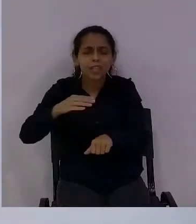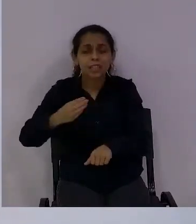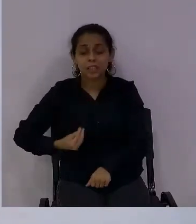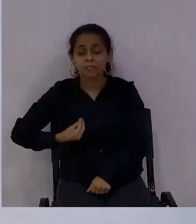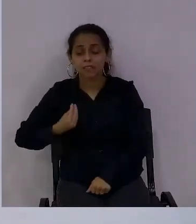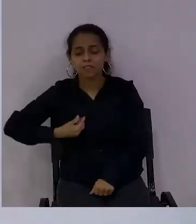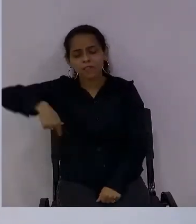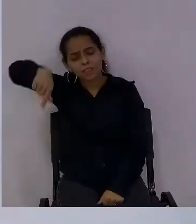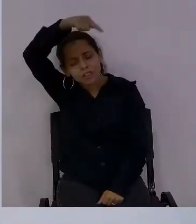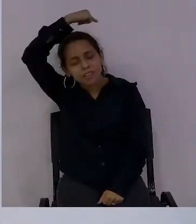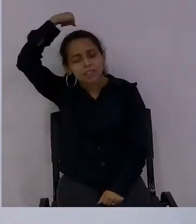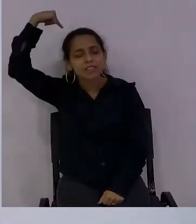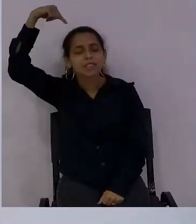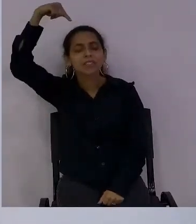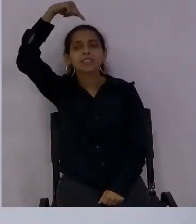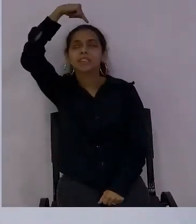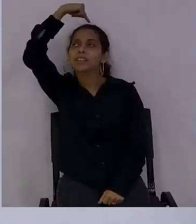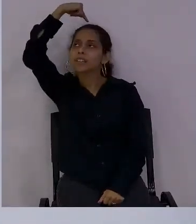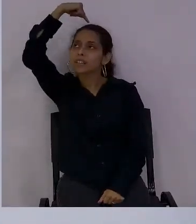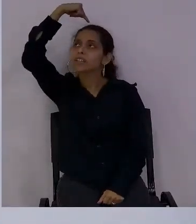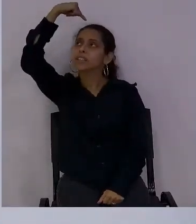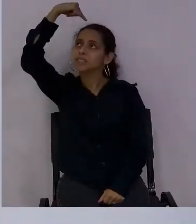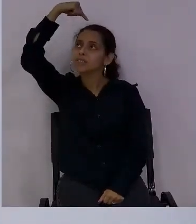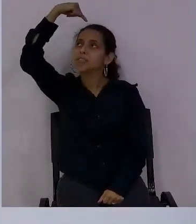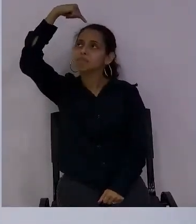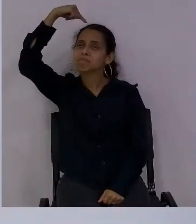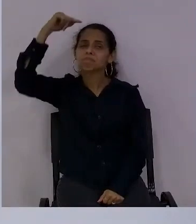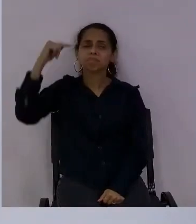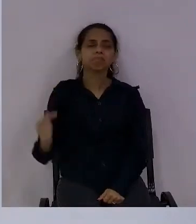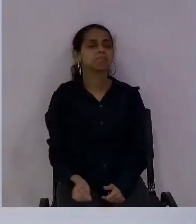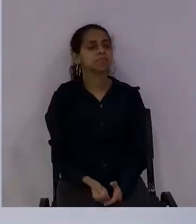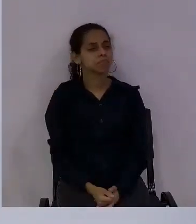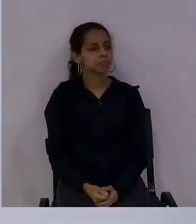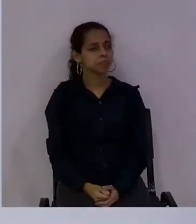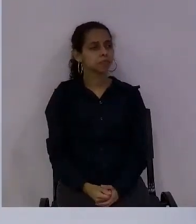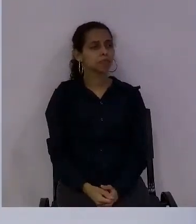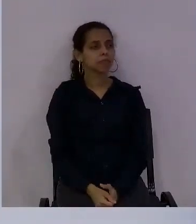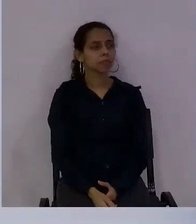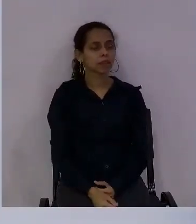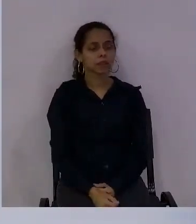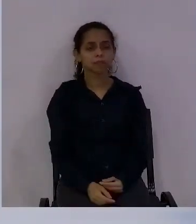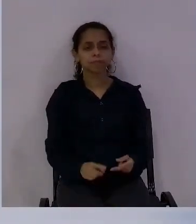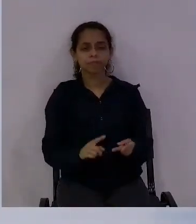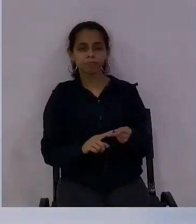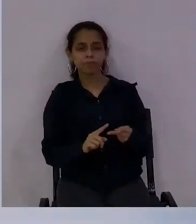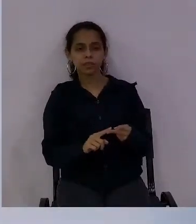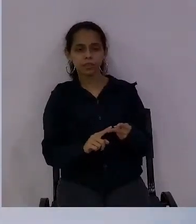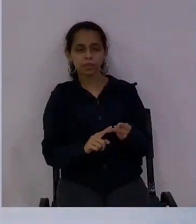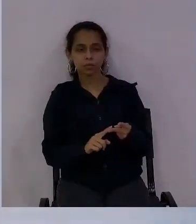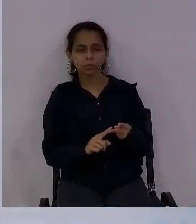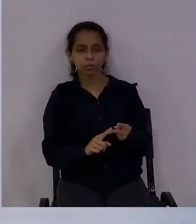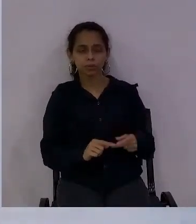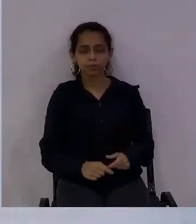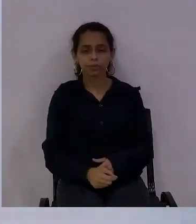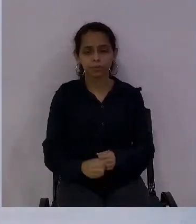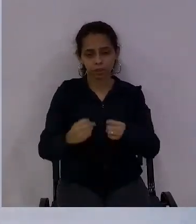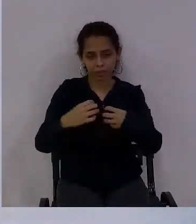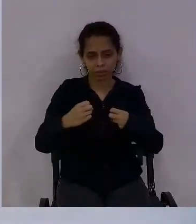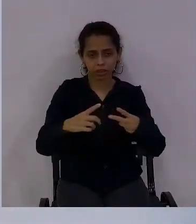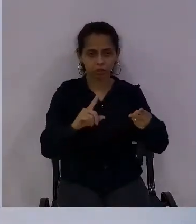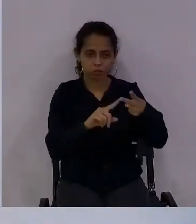em santidade, valorizando o que Cristo fez por você. Segunda aplicação importante para as nossas